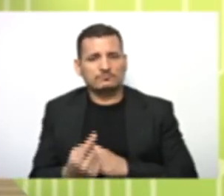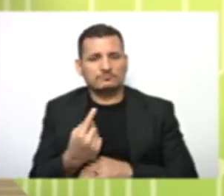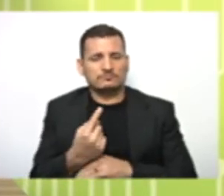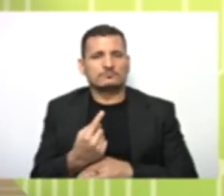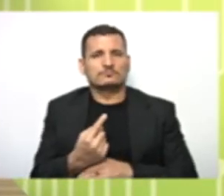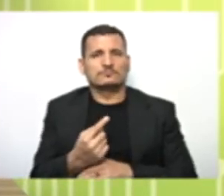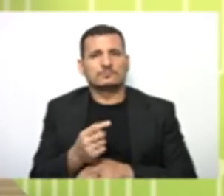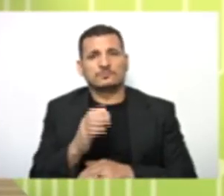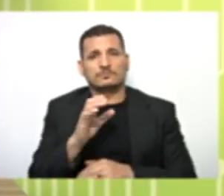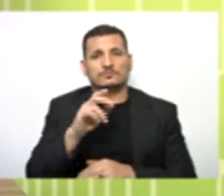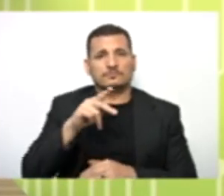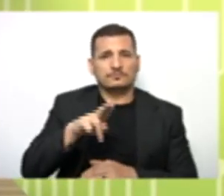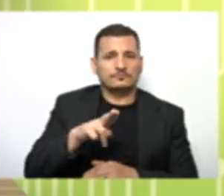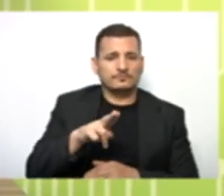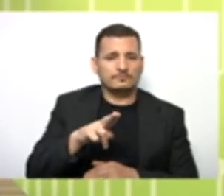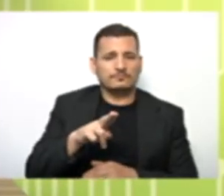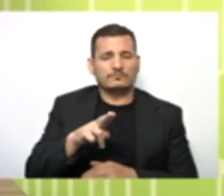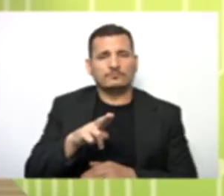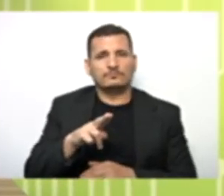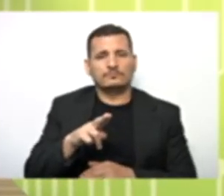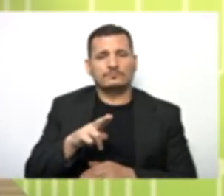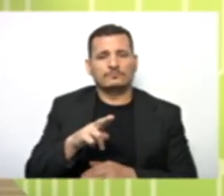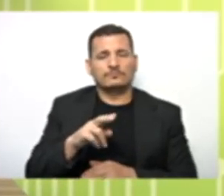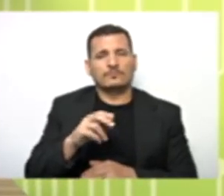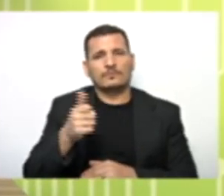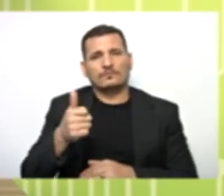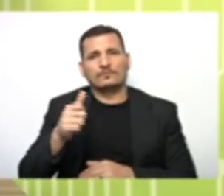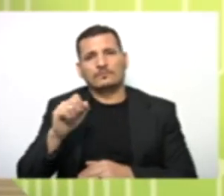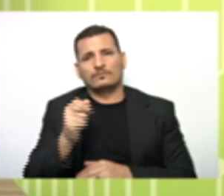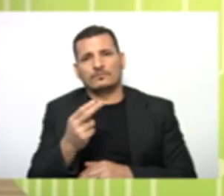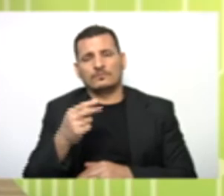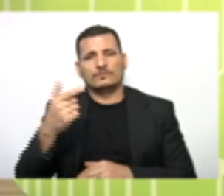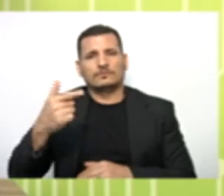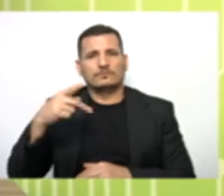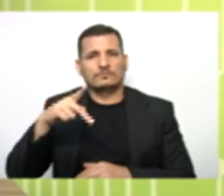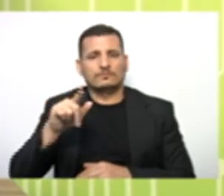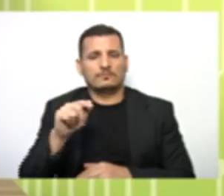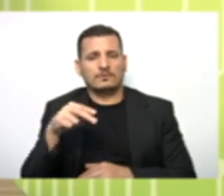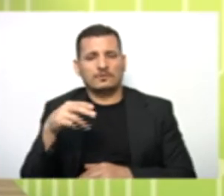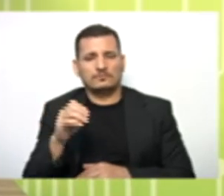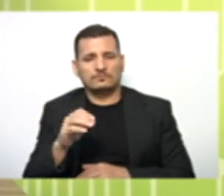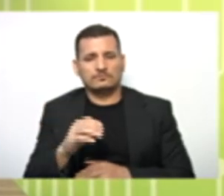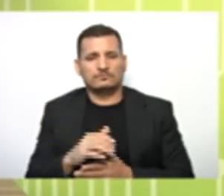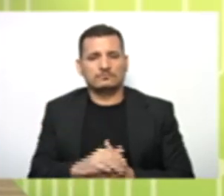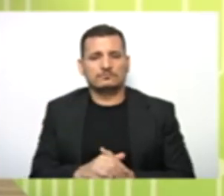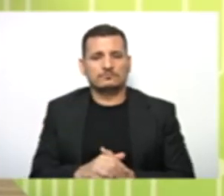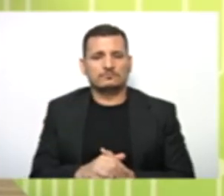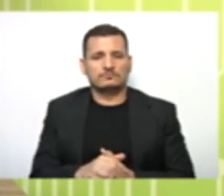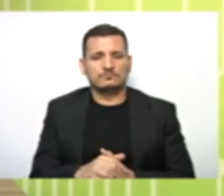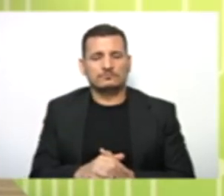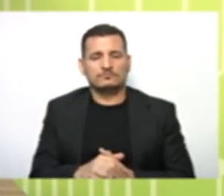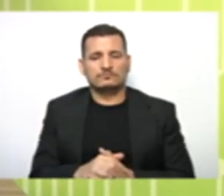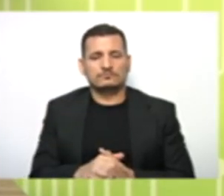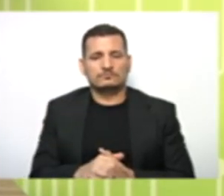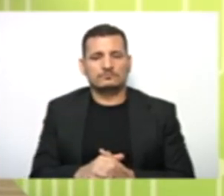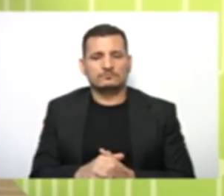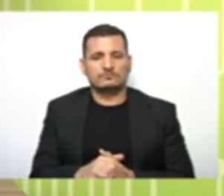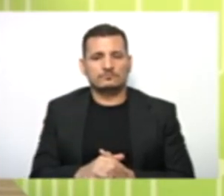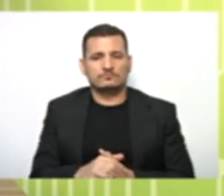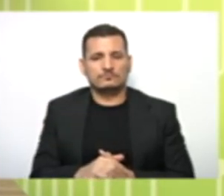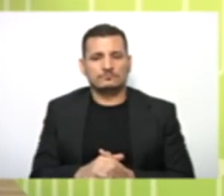ou CPU, juntamente com de primeiro ou segundo plano. Aí vai ser a combinação que vai acontecer,